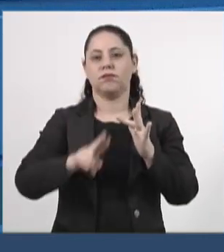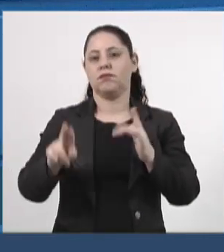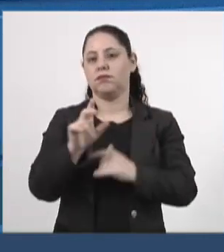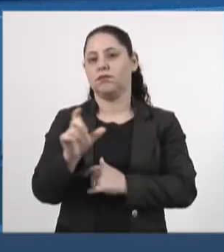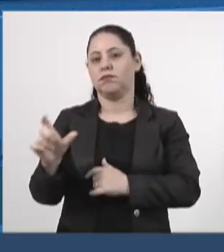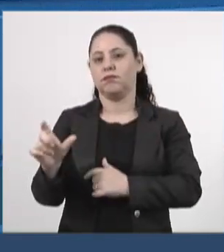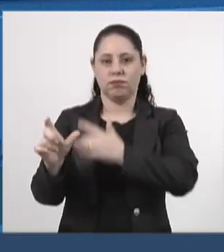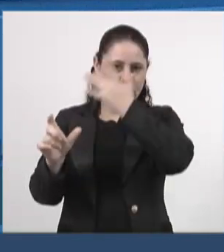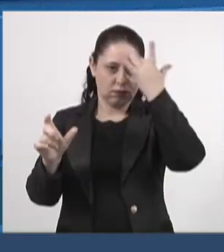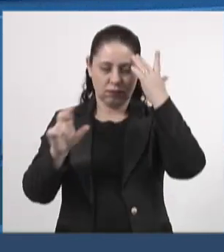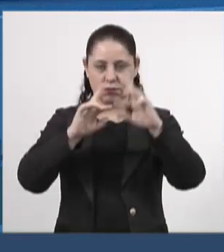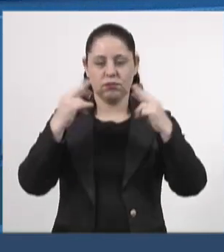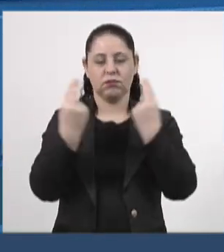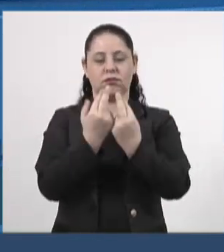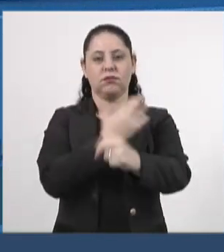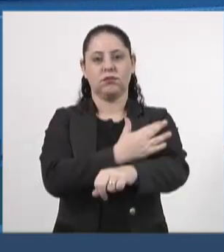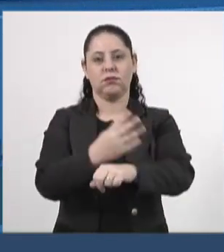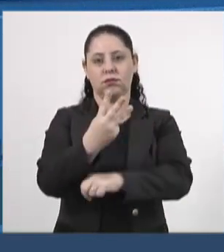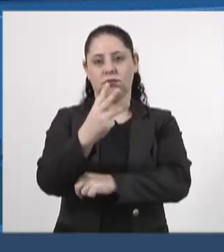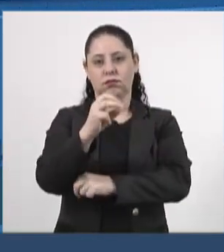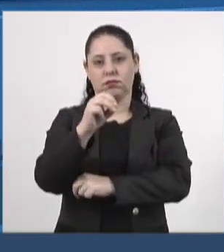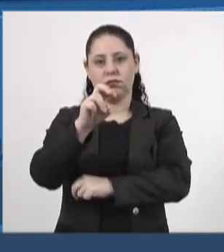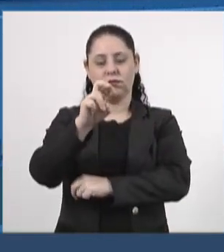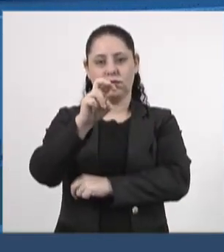da palavra na sessão ordinária do dia